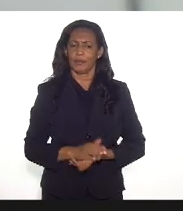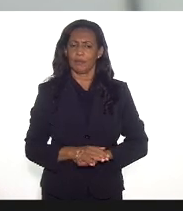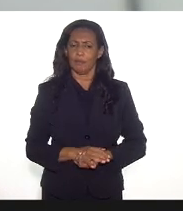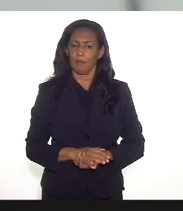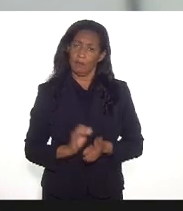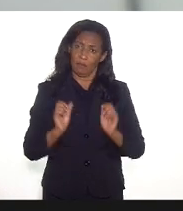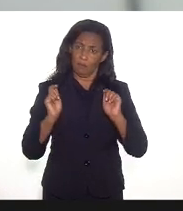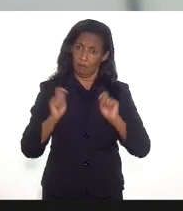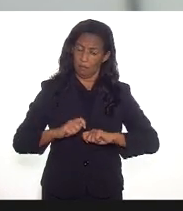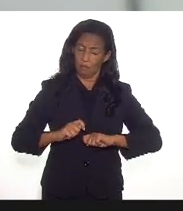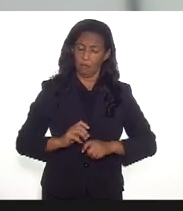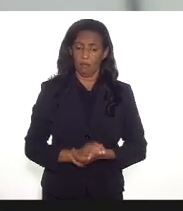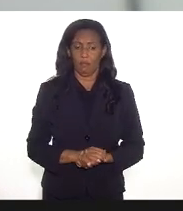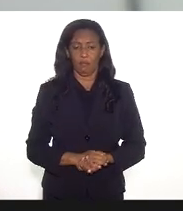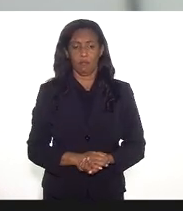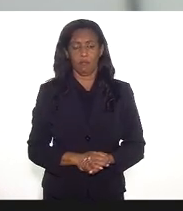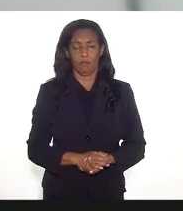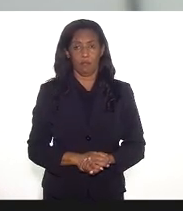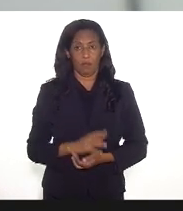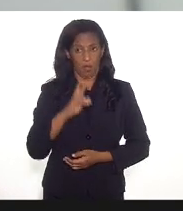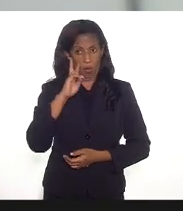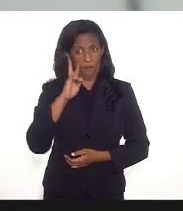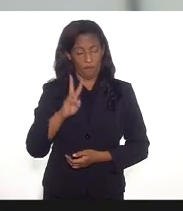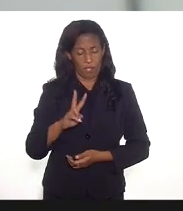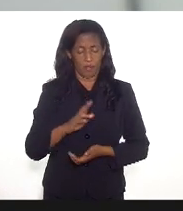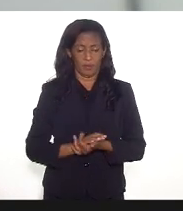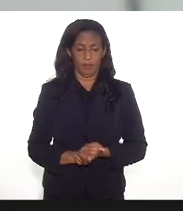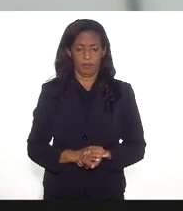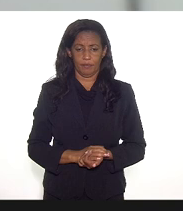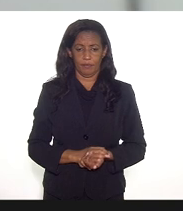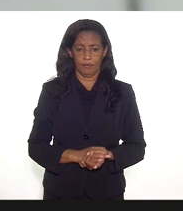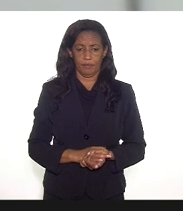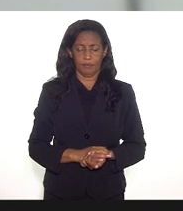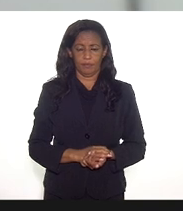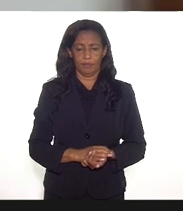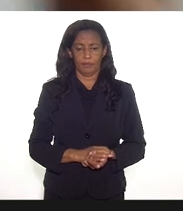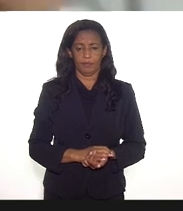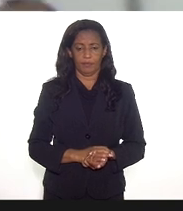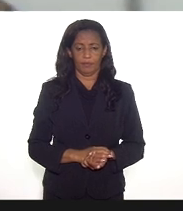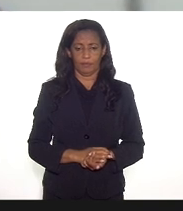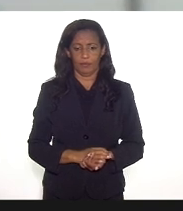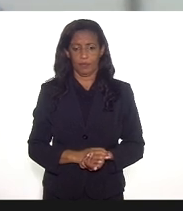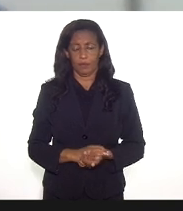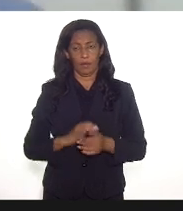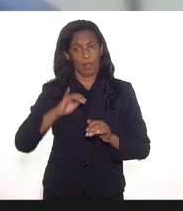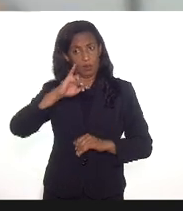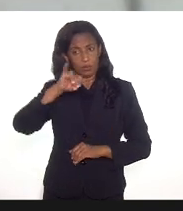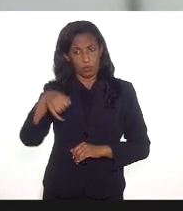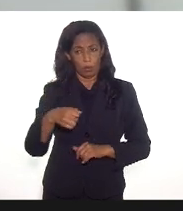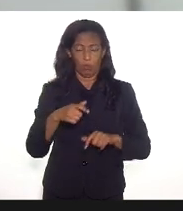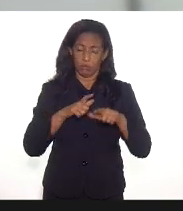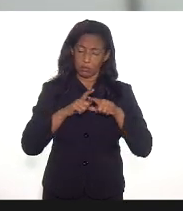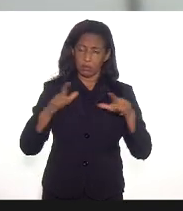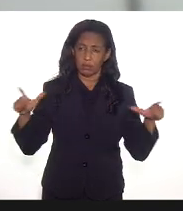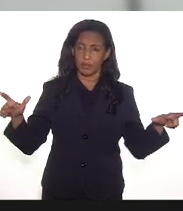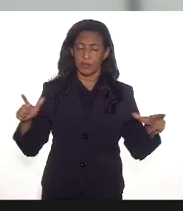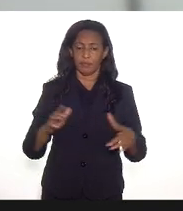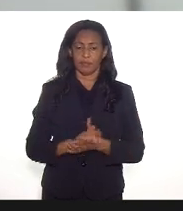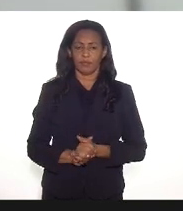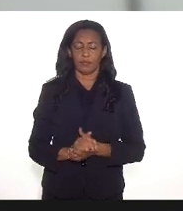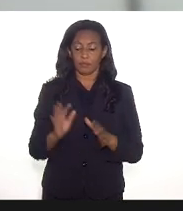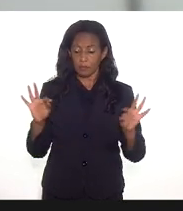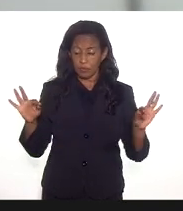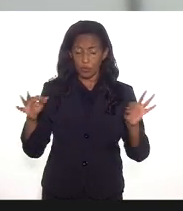Poderá. Então, veja só, as possibilidades são grandes, mas